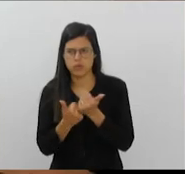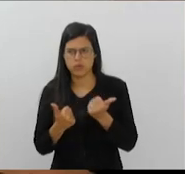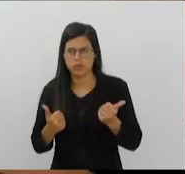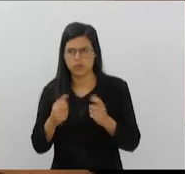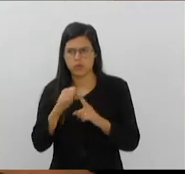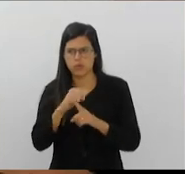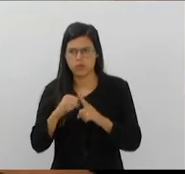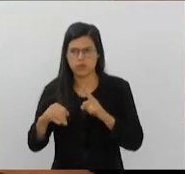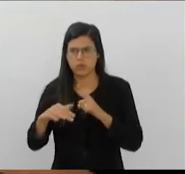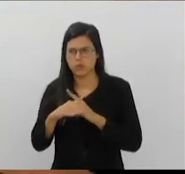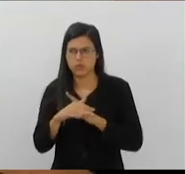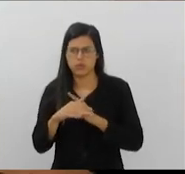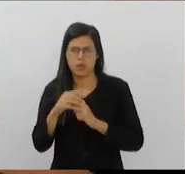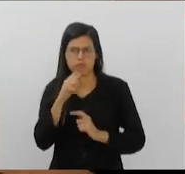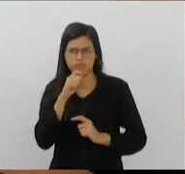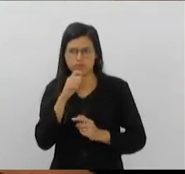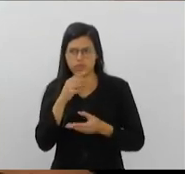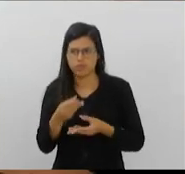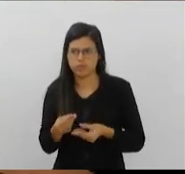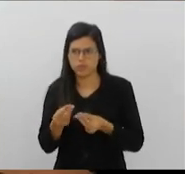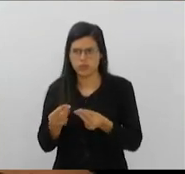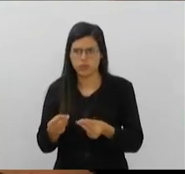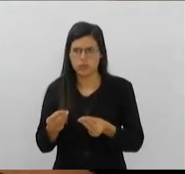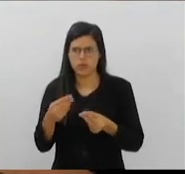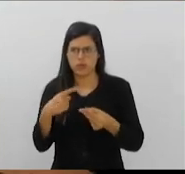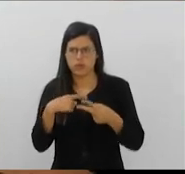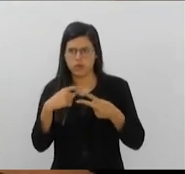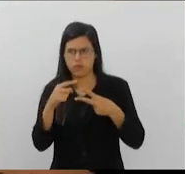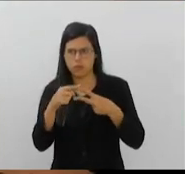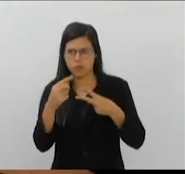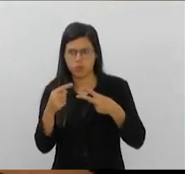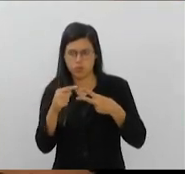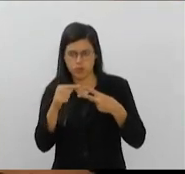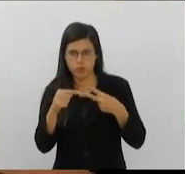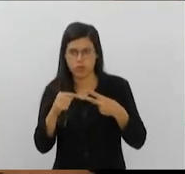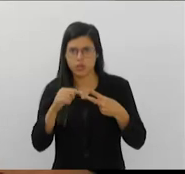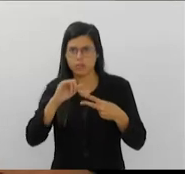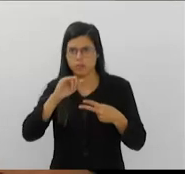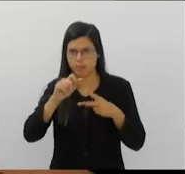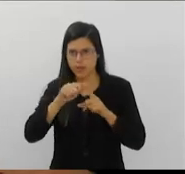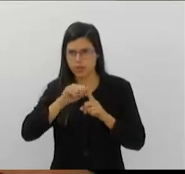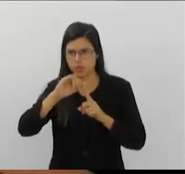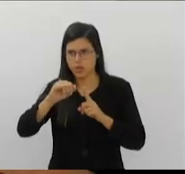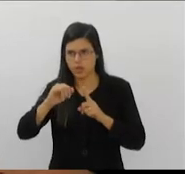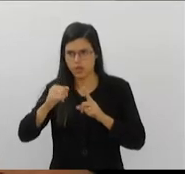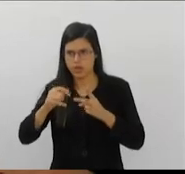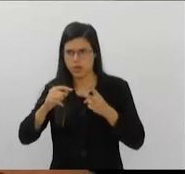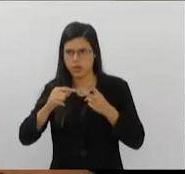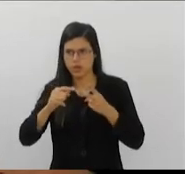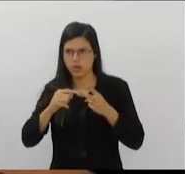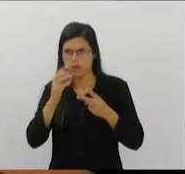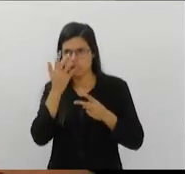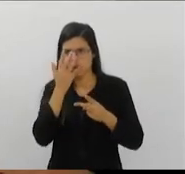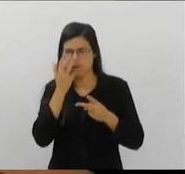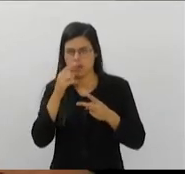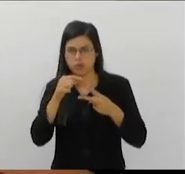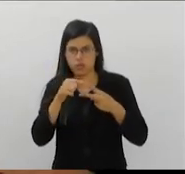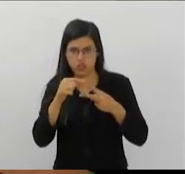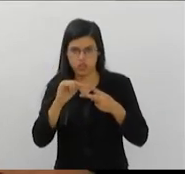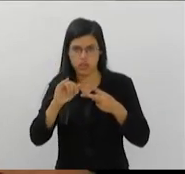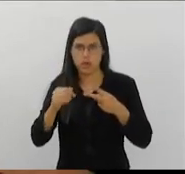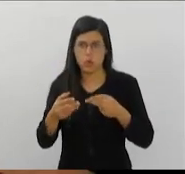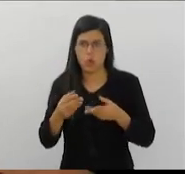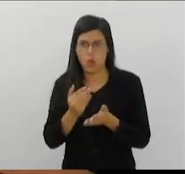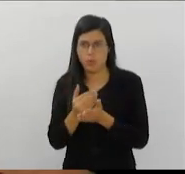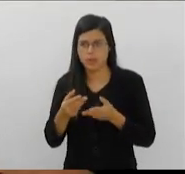entregue na maioria das cidades, porque houve duas enchentes, uma em janeiro e uma de fevereiro. A de janeiro está passando pelo processo de entrega, mas